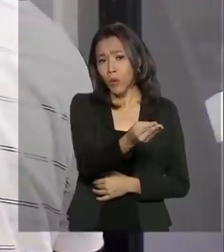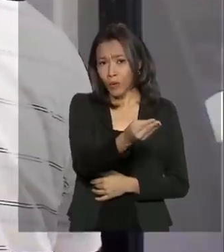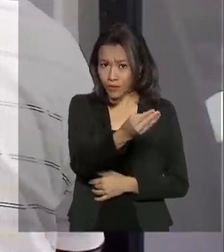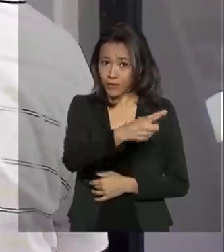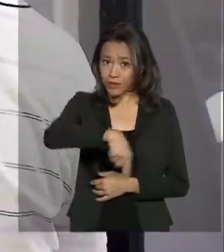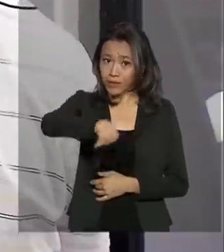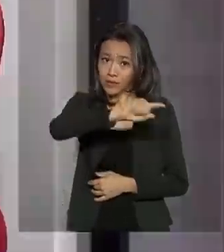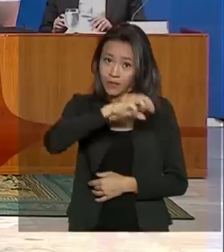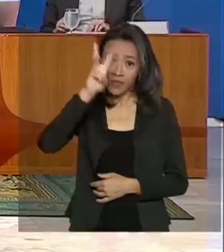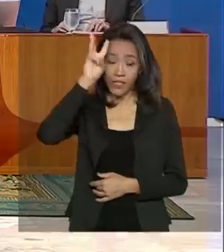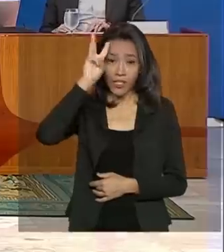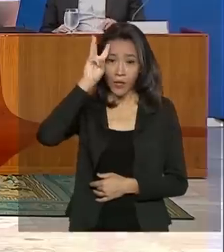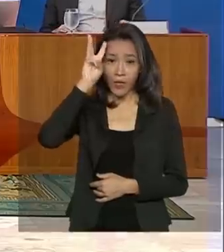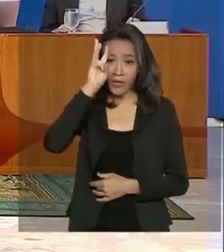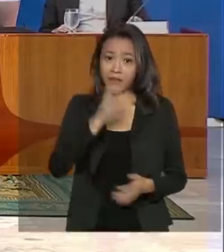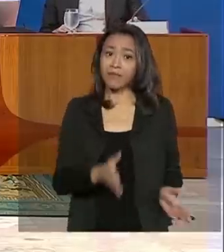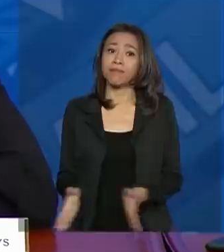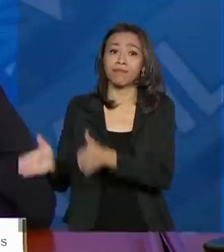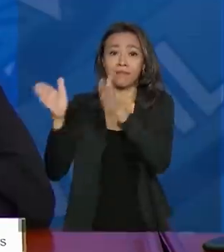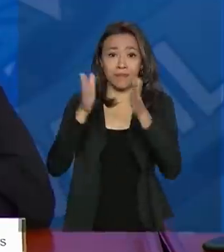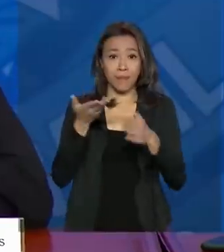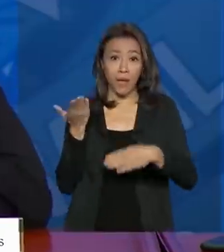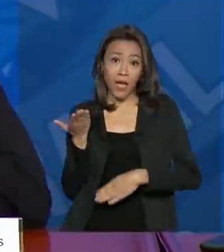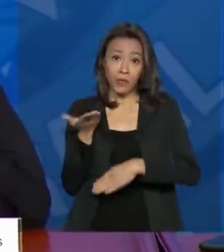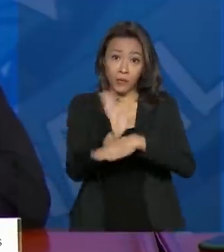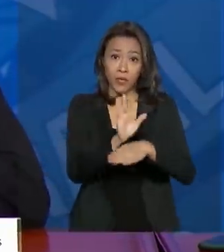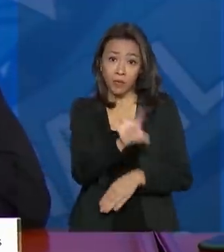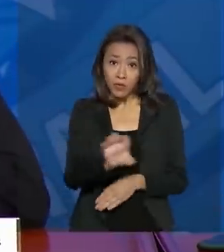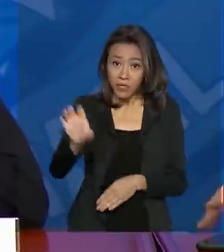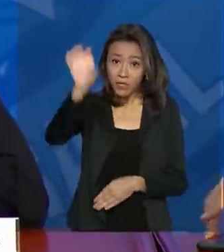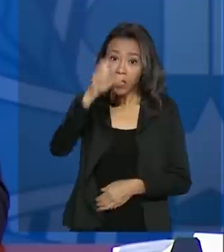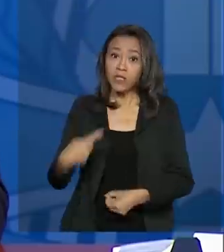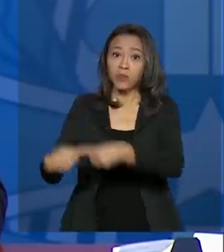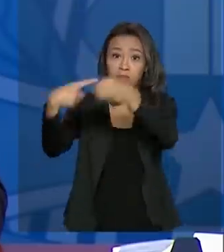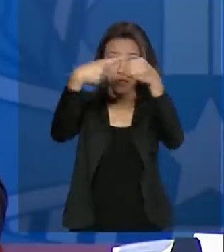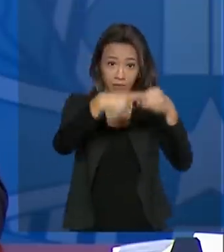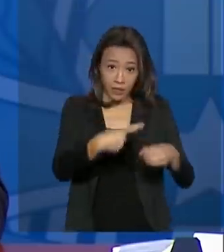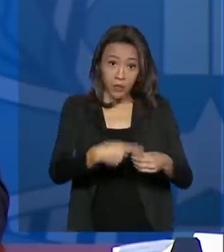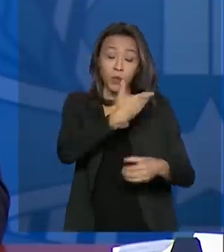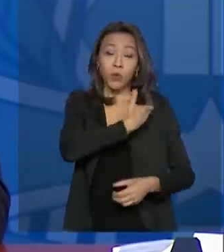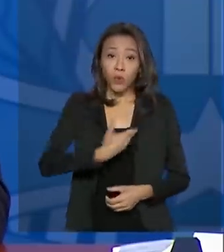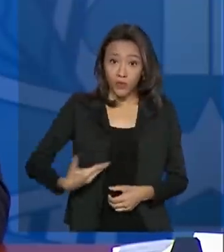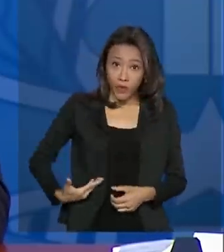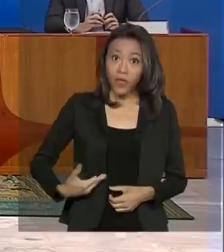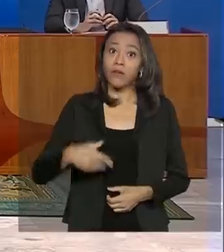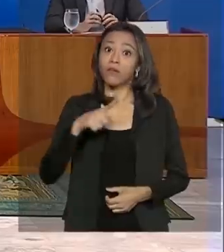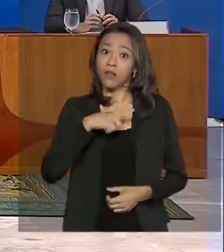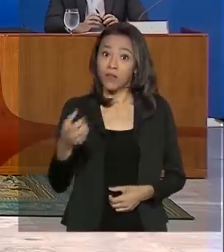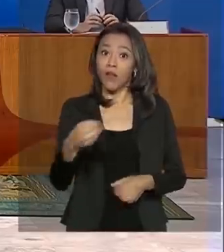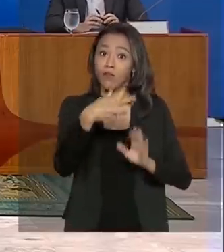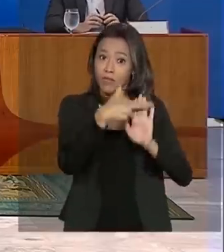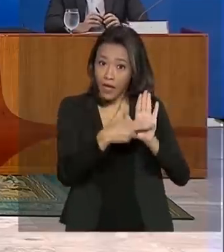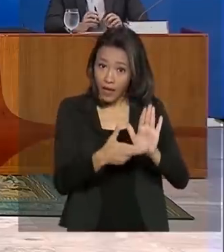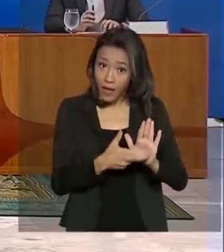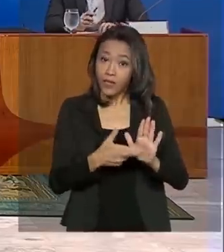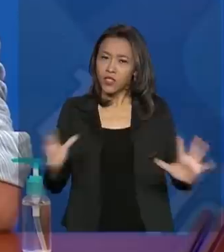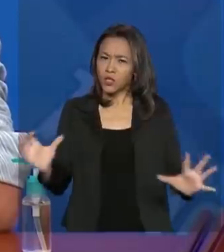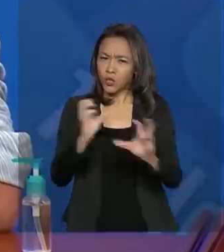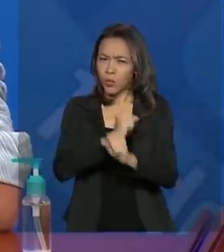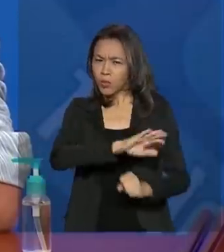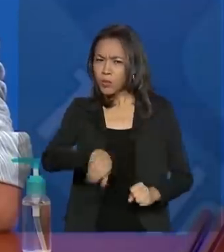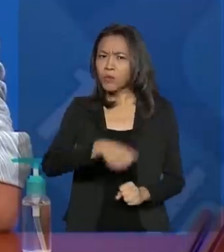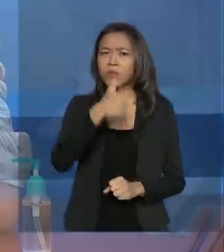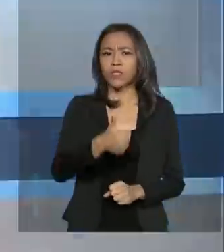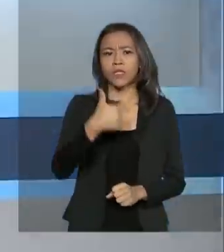terça-feira para ajudar estados e municípios o governo anuncia novas medidas que focalizam 127